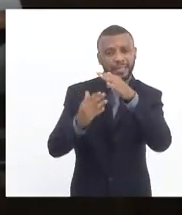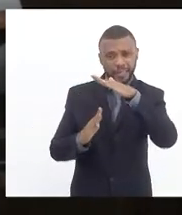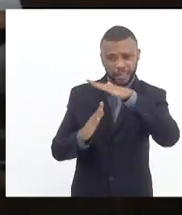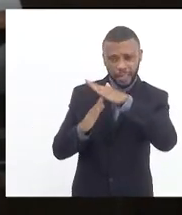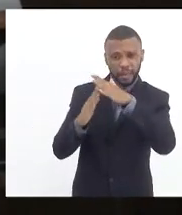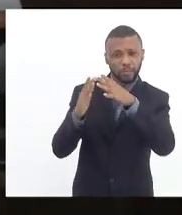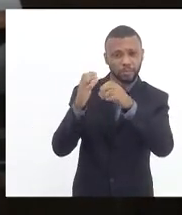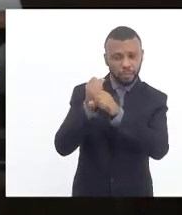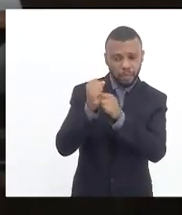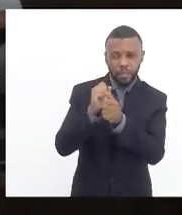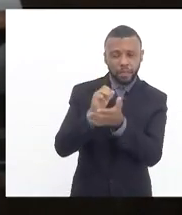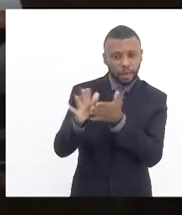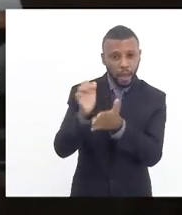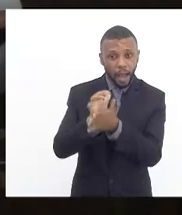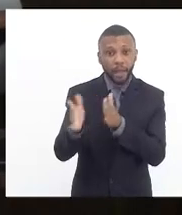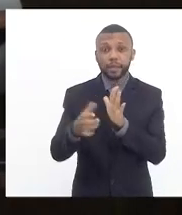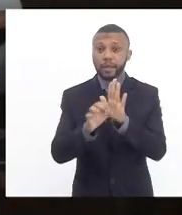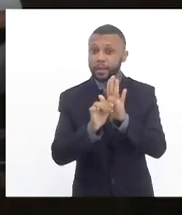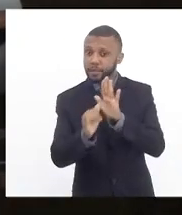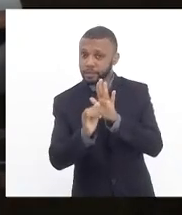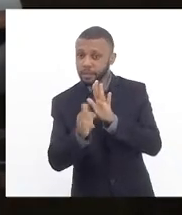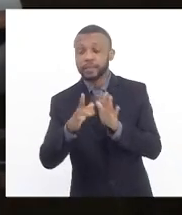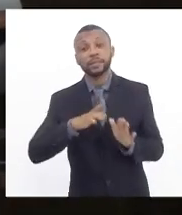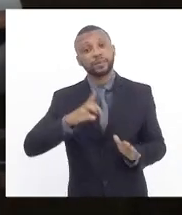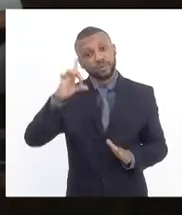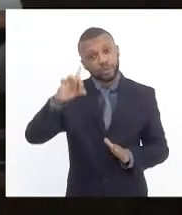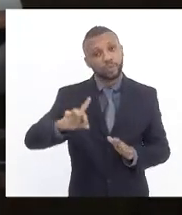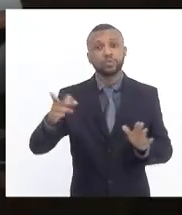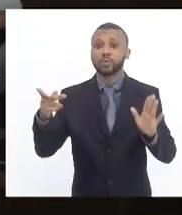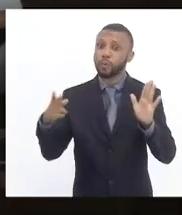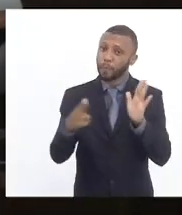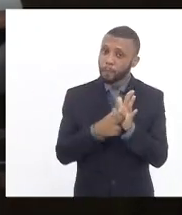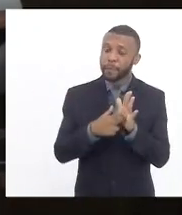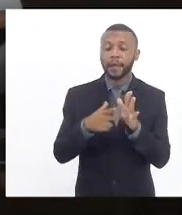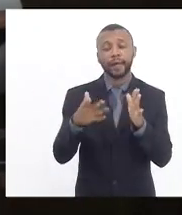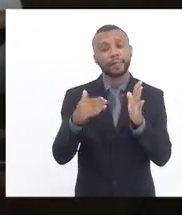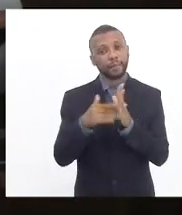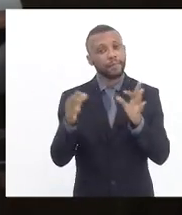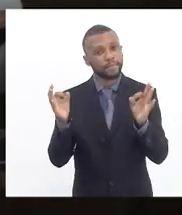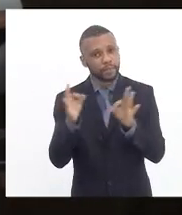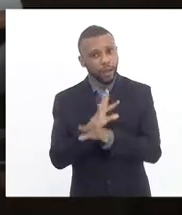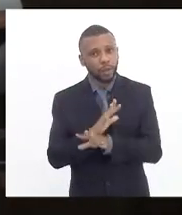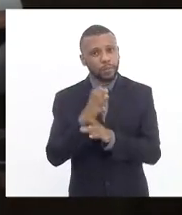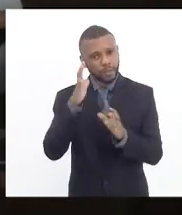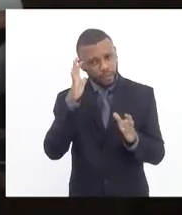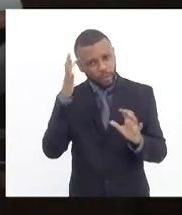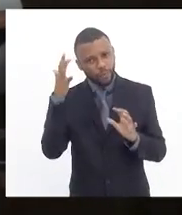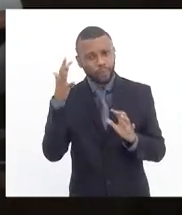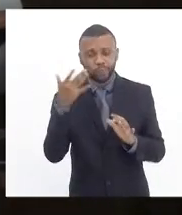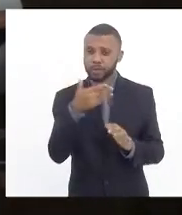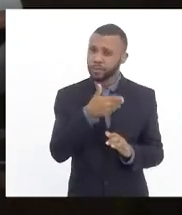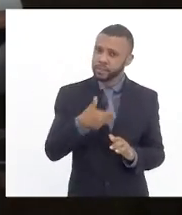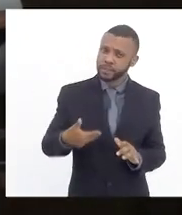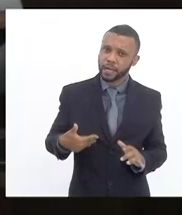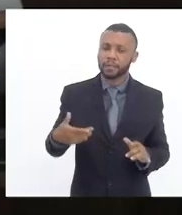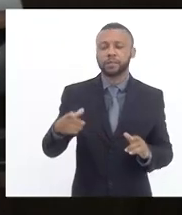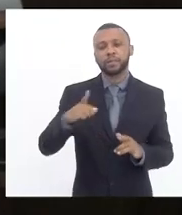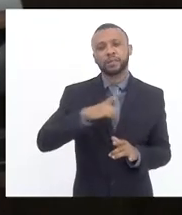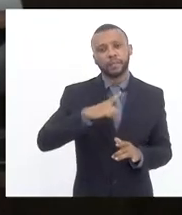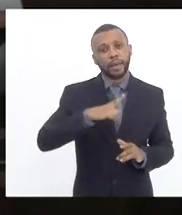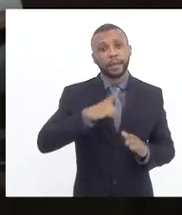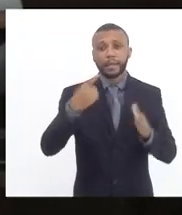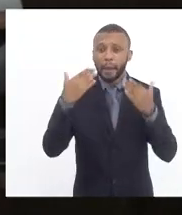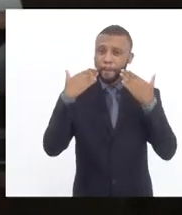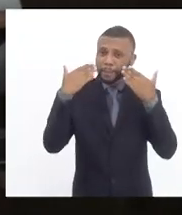edital de concurso eles têm direito de Comprei essa carreira até o final sobre essa 50 ações que estão se apresentar também ter compro o